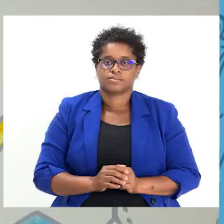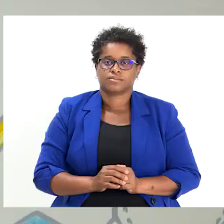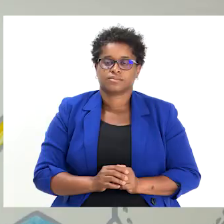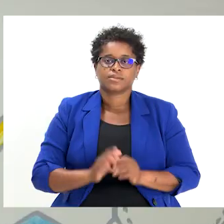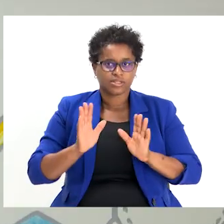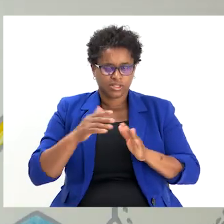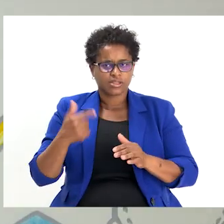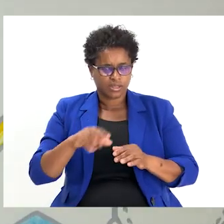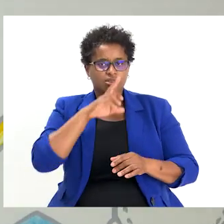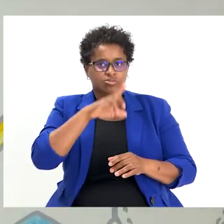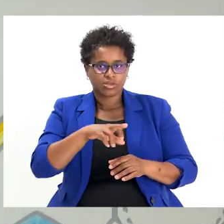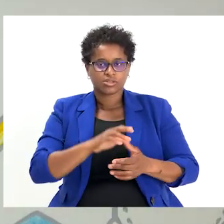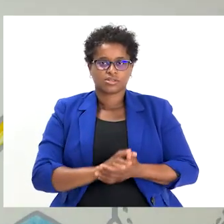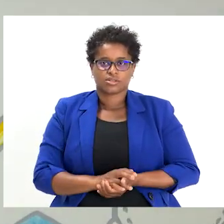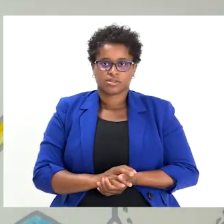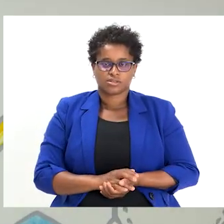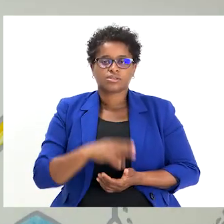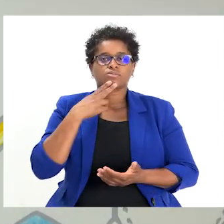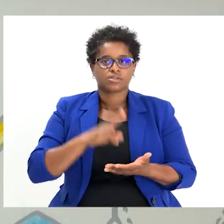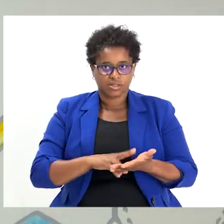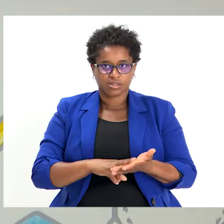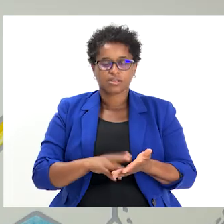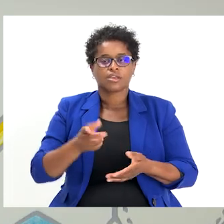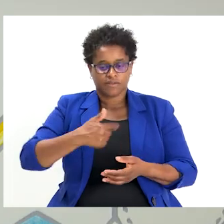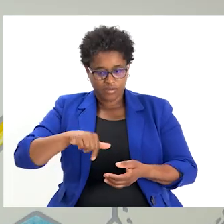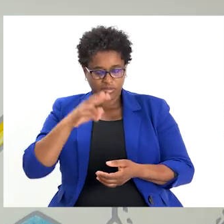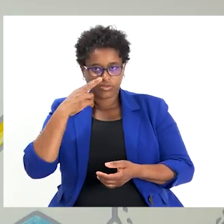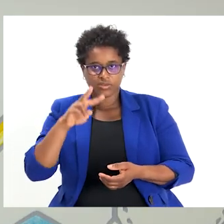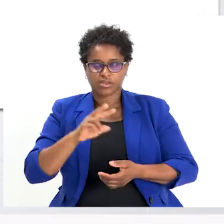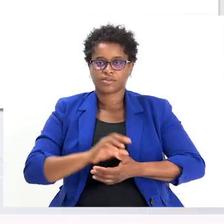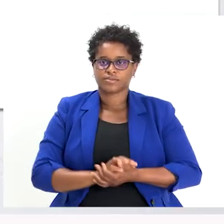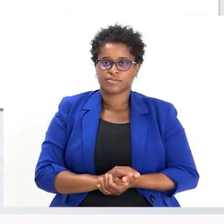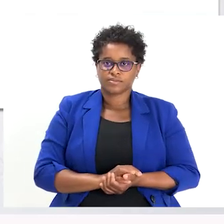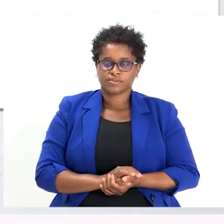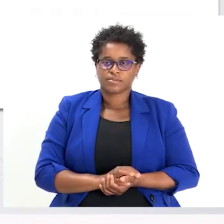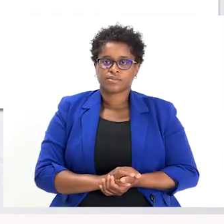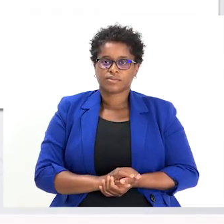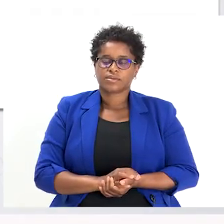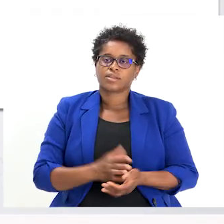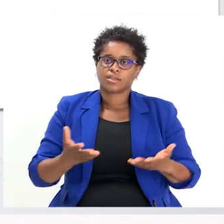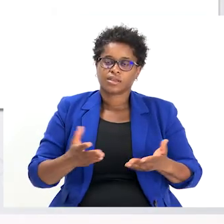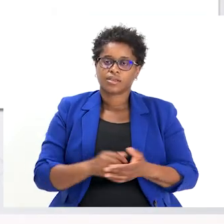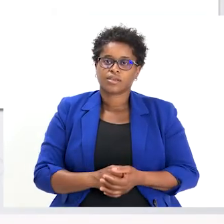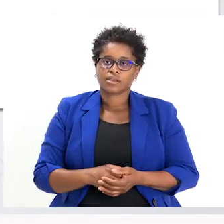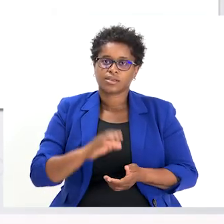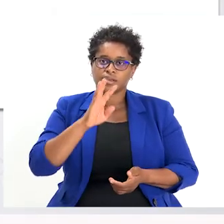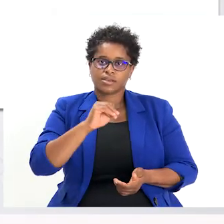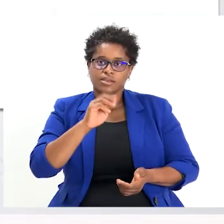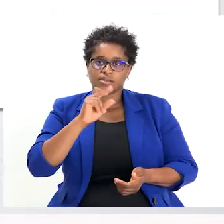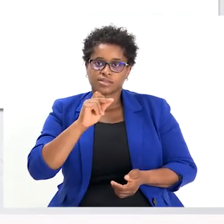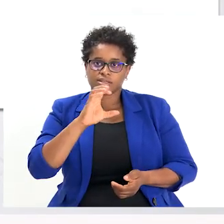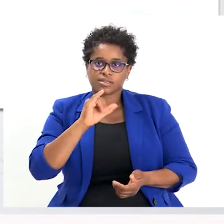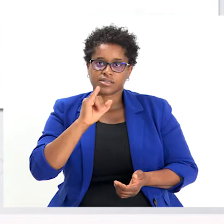Já tem a resposta? Com certeza. Vamos conferir. É a